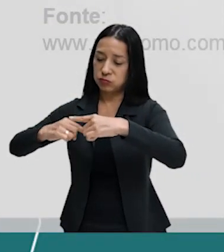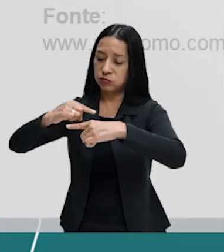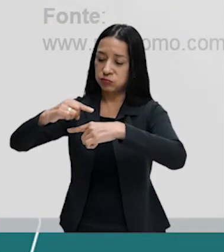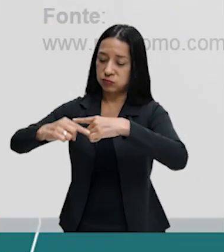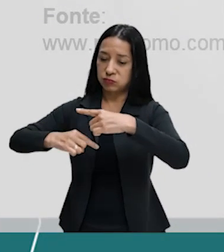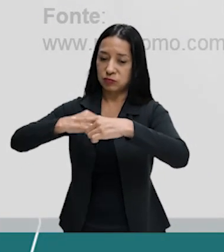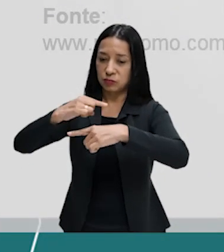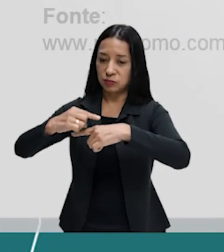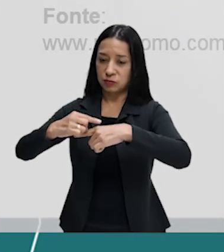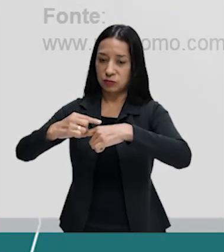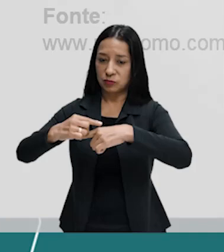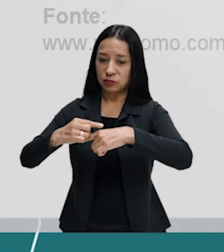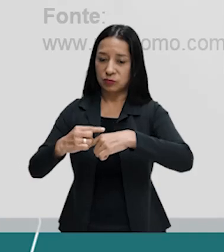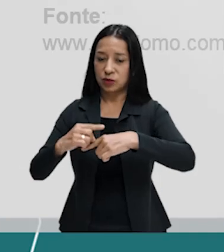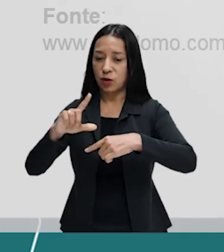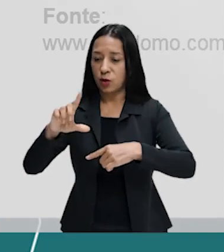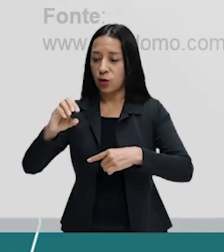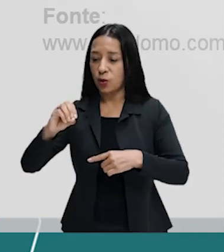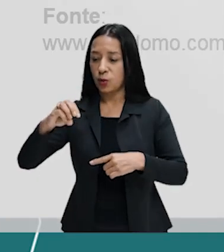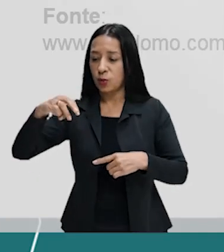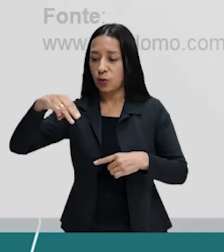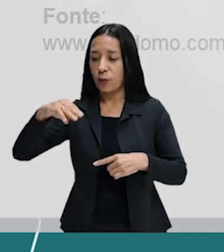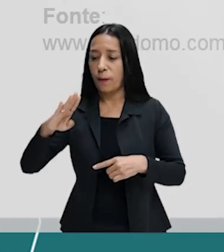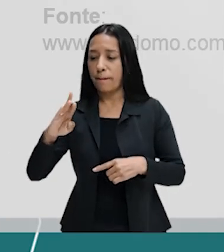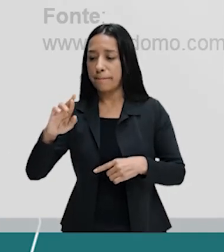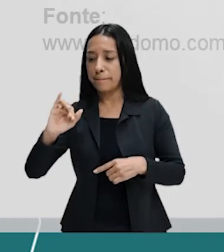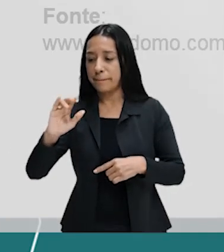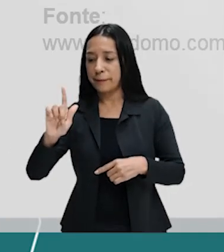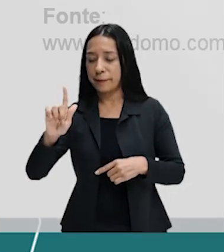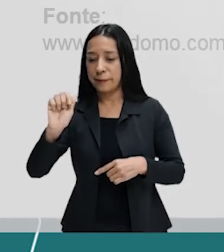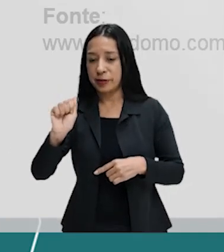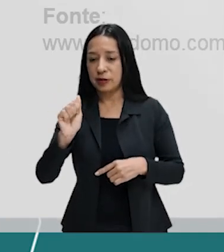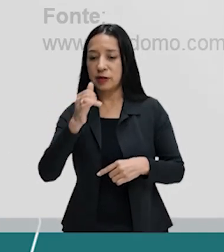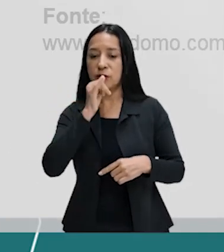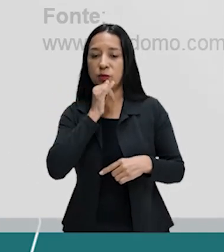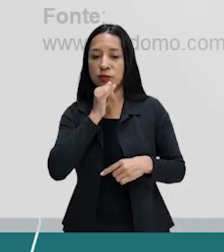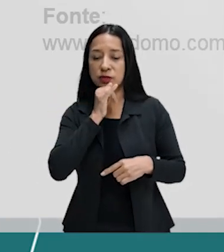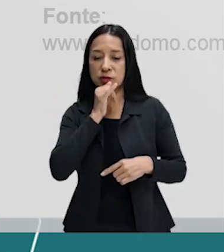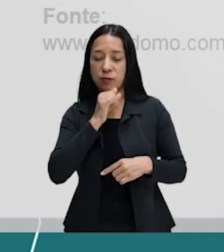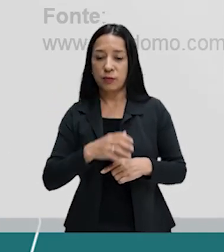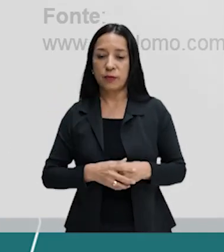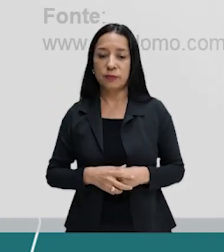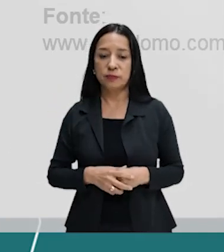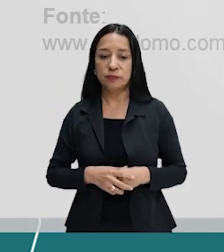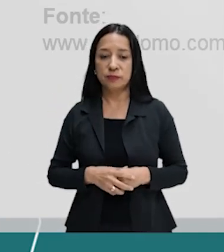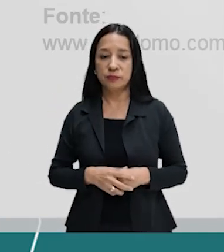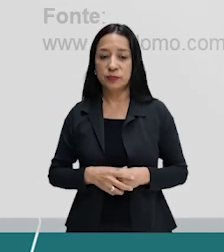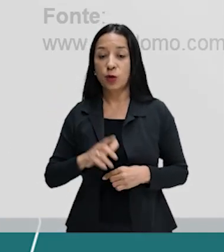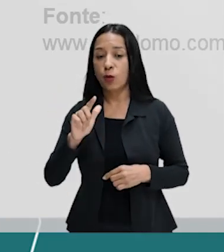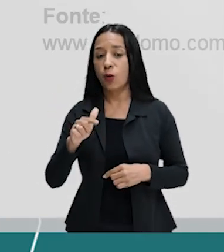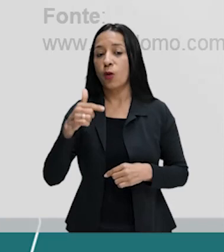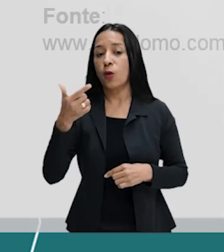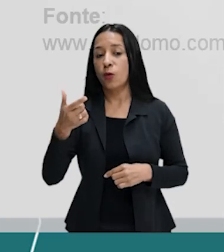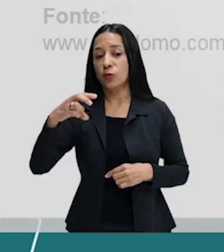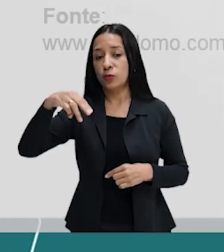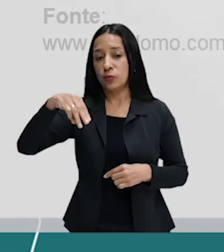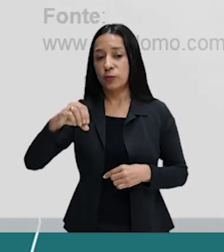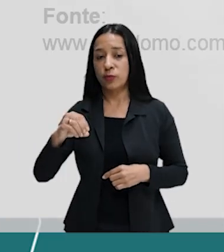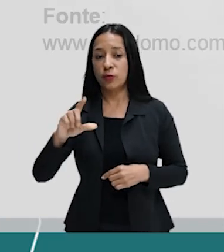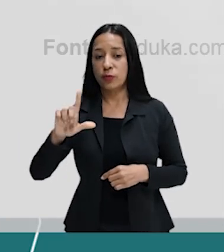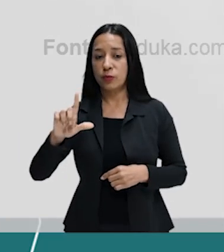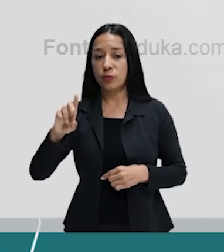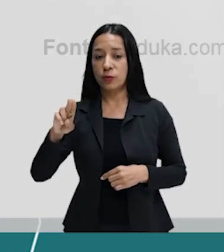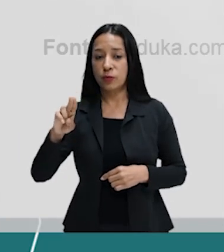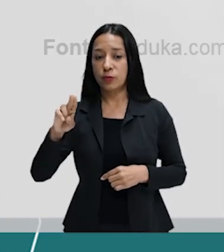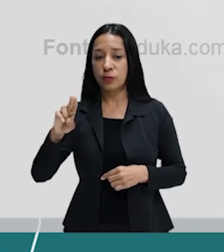lumbricoides, conhecido como lombriga, né, pessoal? Então, é um exemplo aqui de um nematódeo. Aqui nós temos os